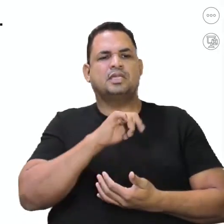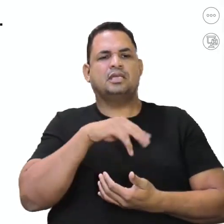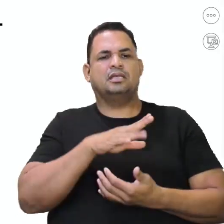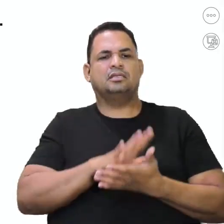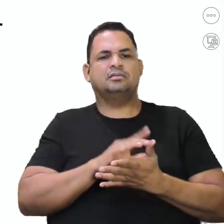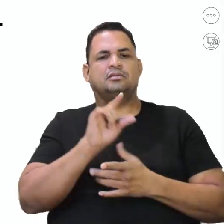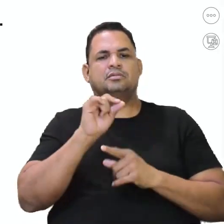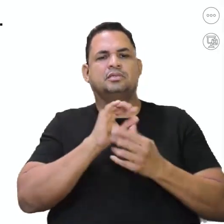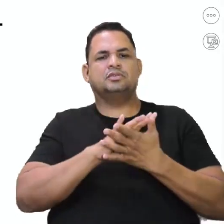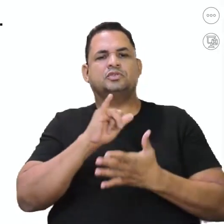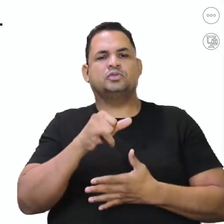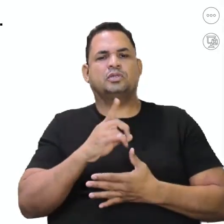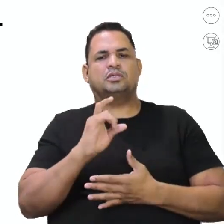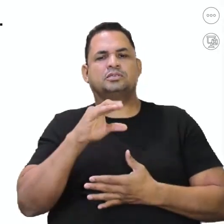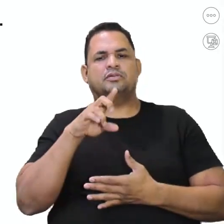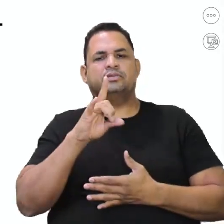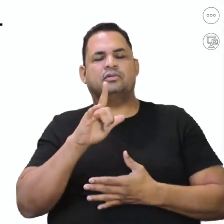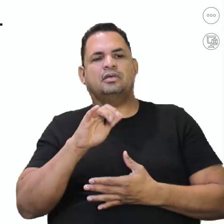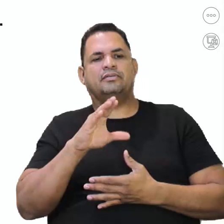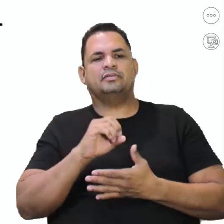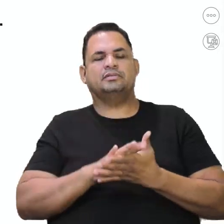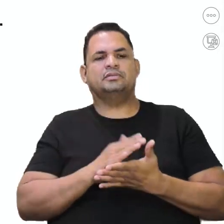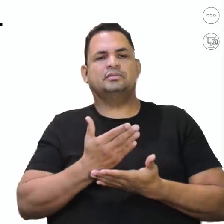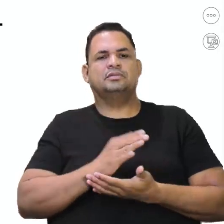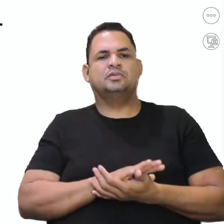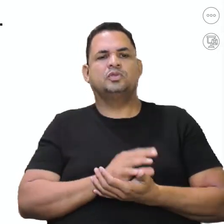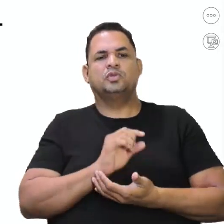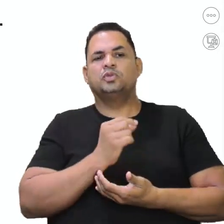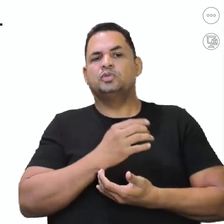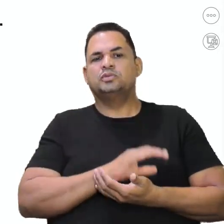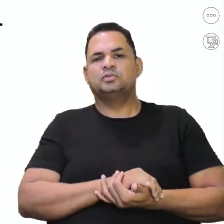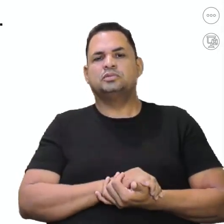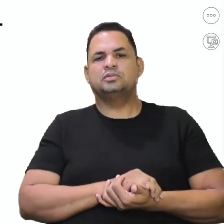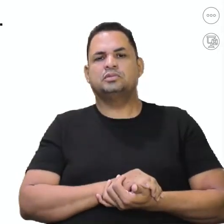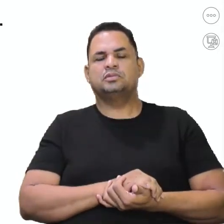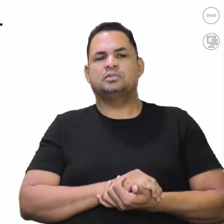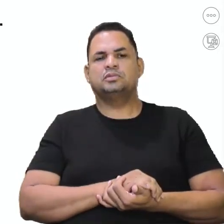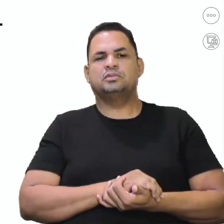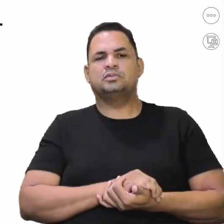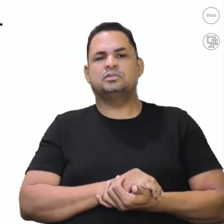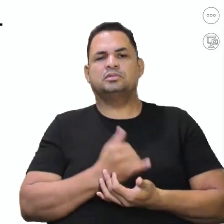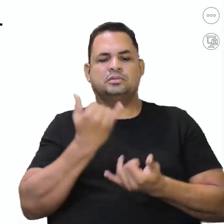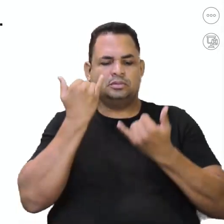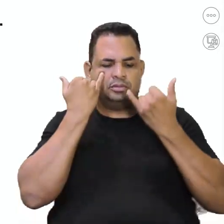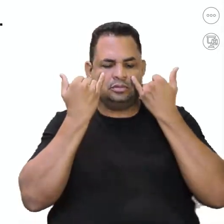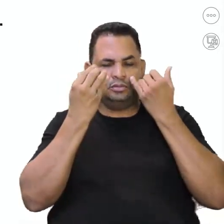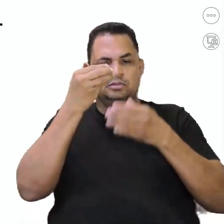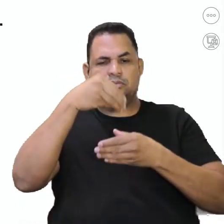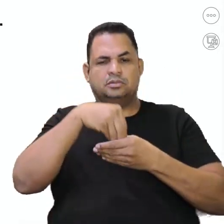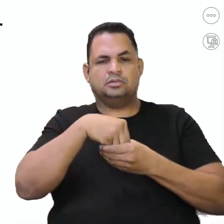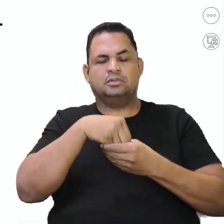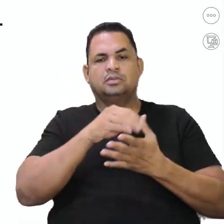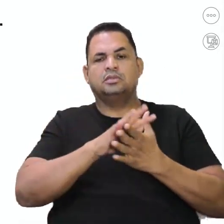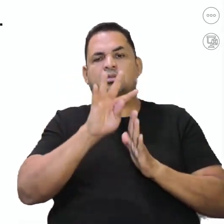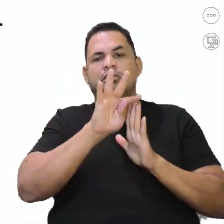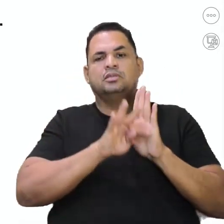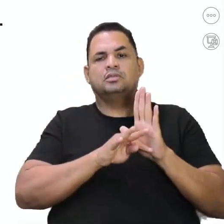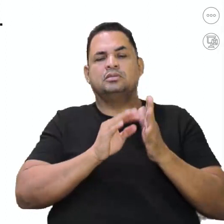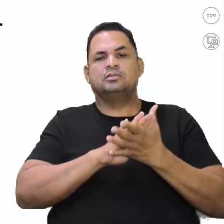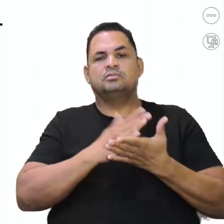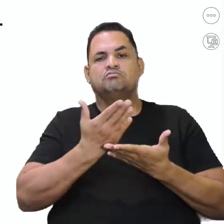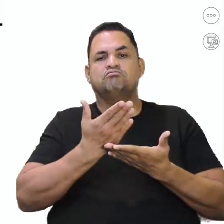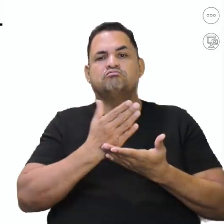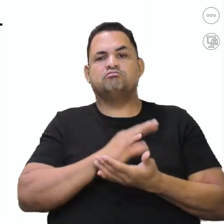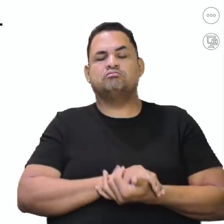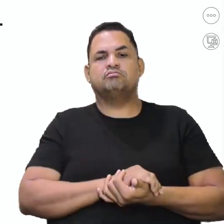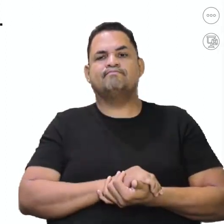apelido de Joaquim Salvador Lavado. Mas antes, vamos ler aqui, questão 1, já fui demais. São informações obtidas no texto,